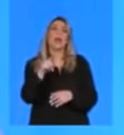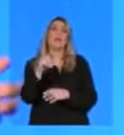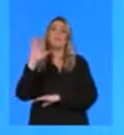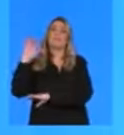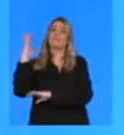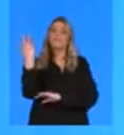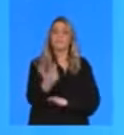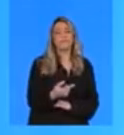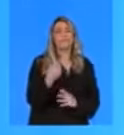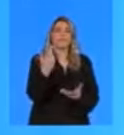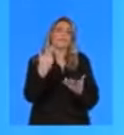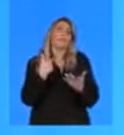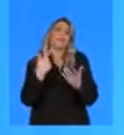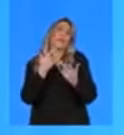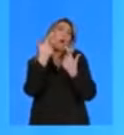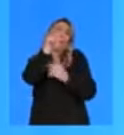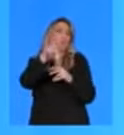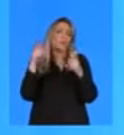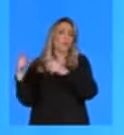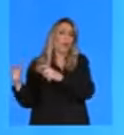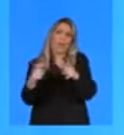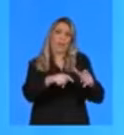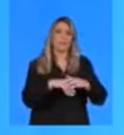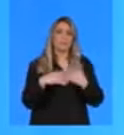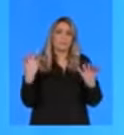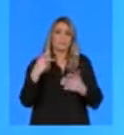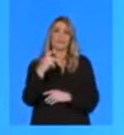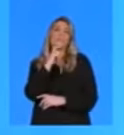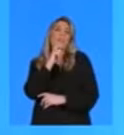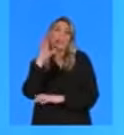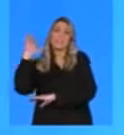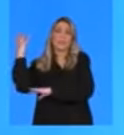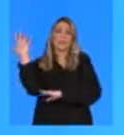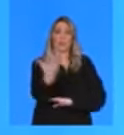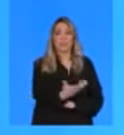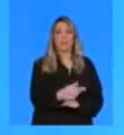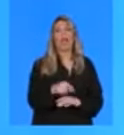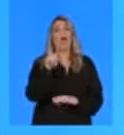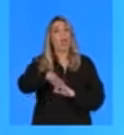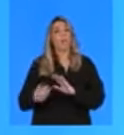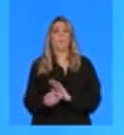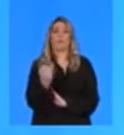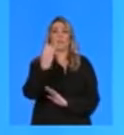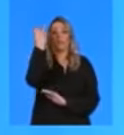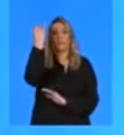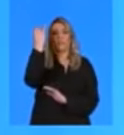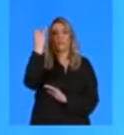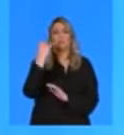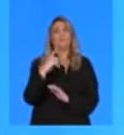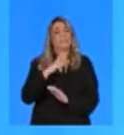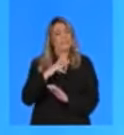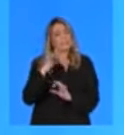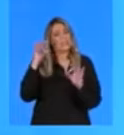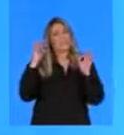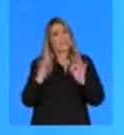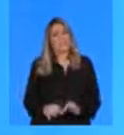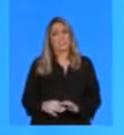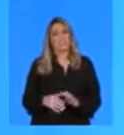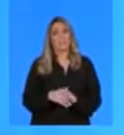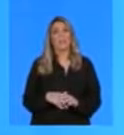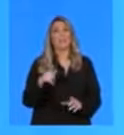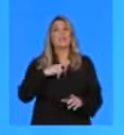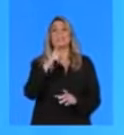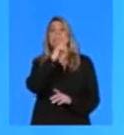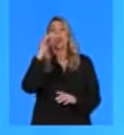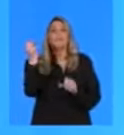aterro do Flamengo para usar em todas as suas Áreas verdes é fundamental pode ter certeza sou engenheiro ten mais de 100